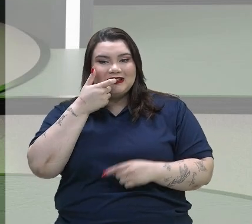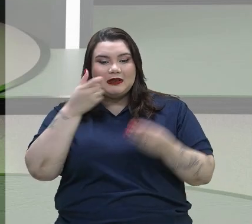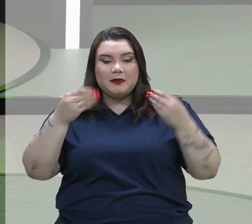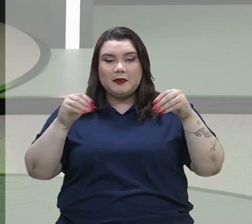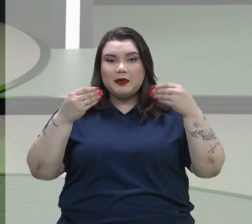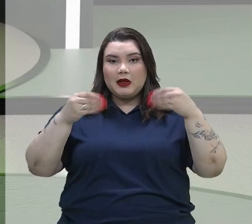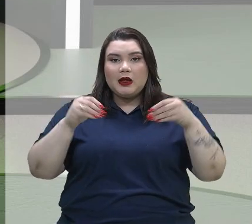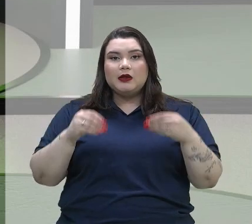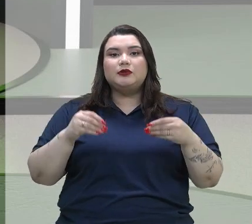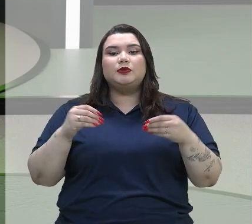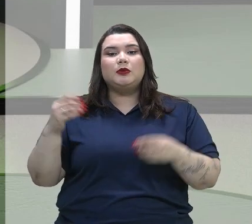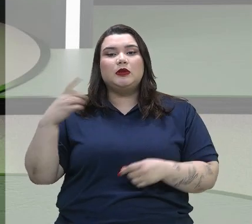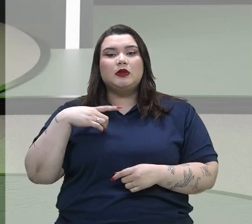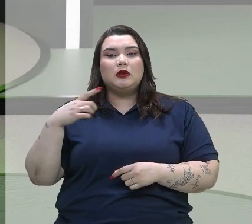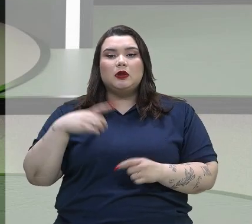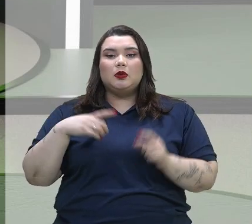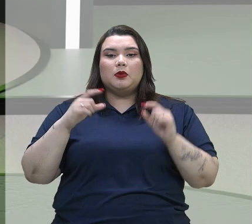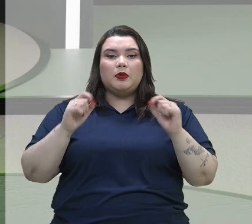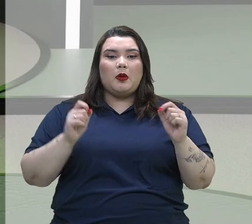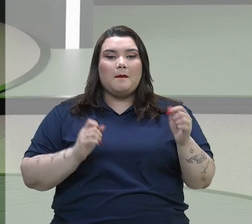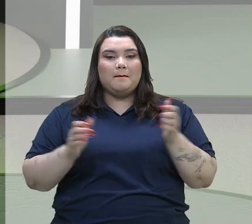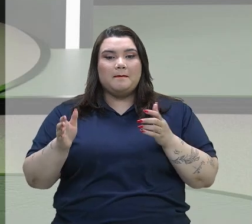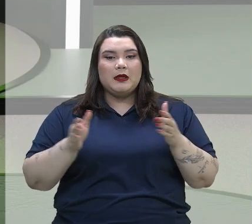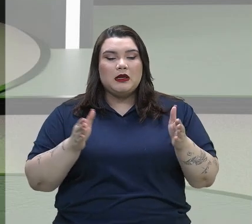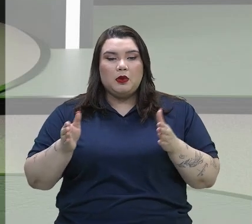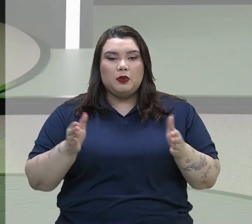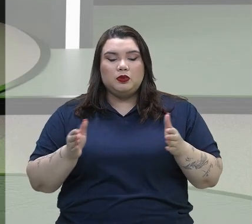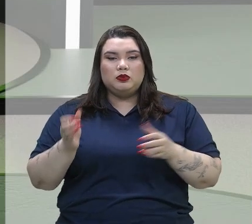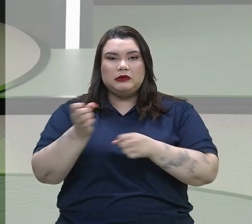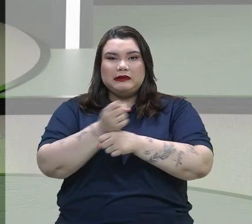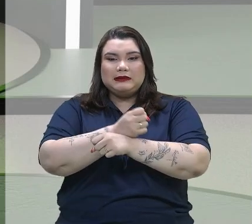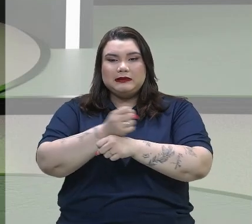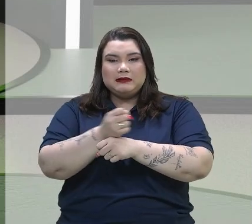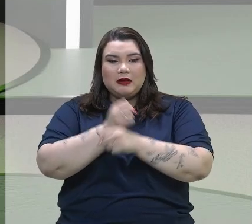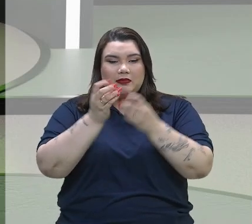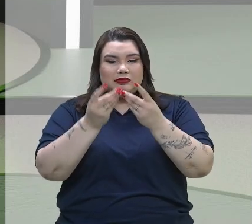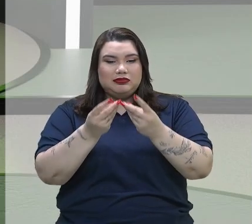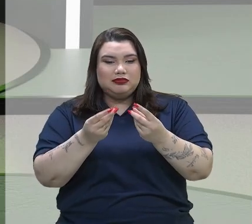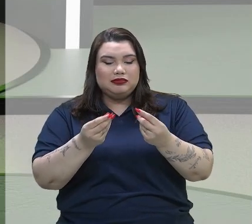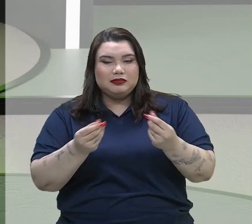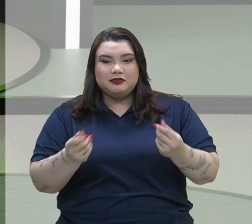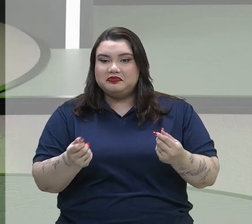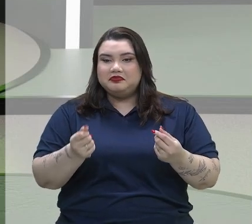o tempo de decomposição é indeterminado, então ele pode